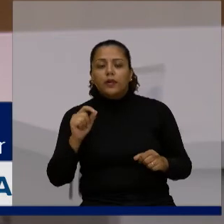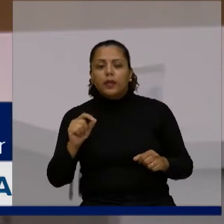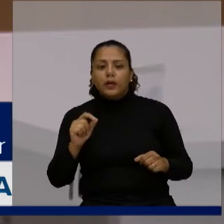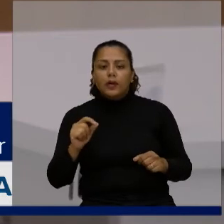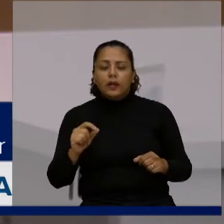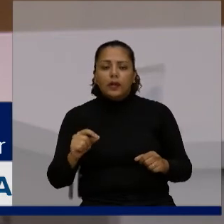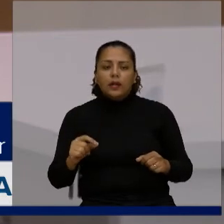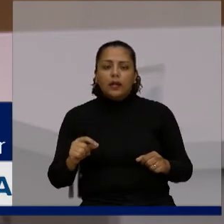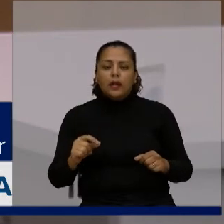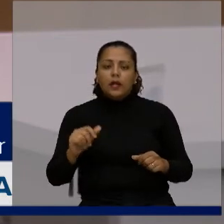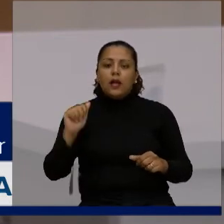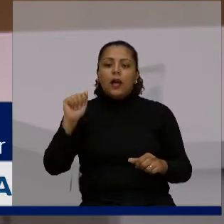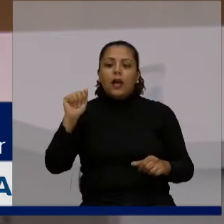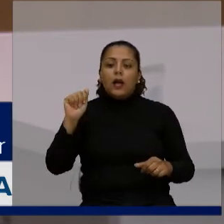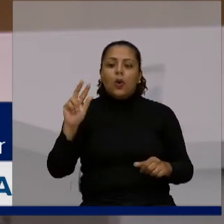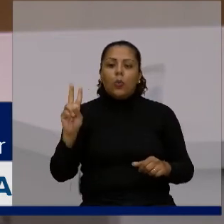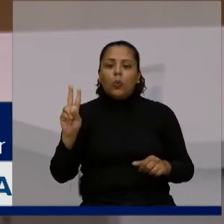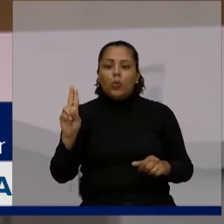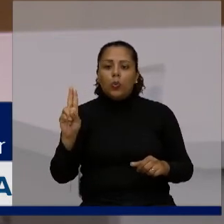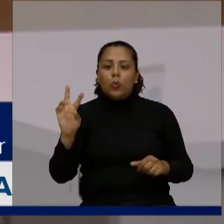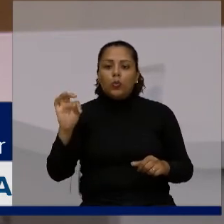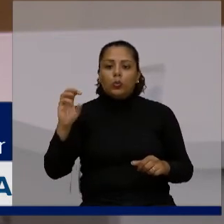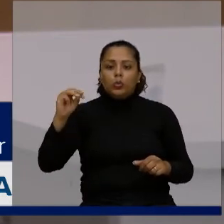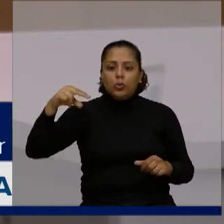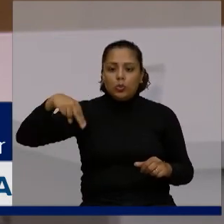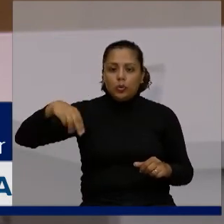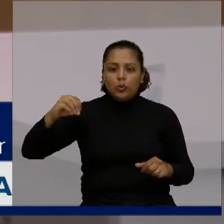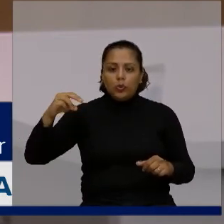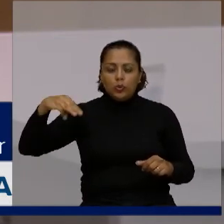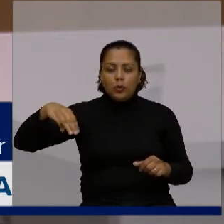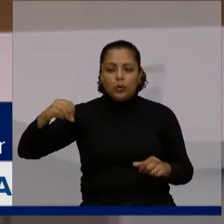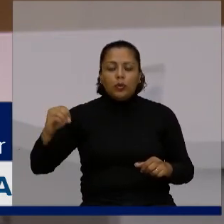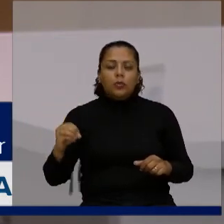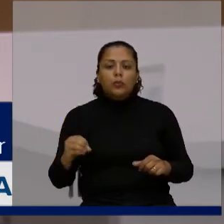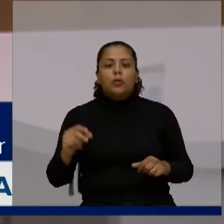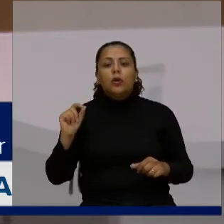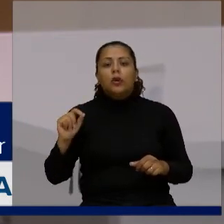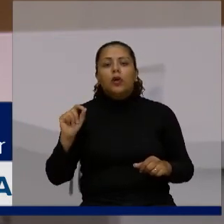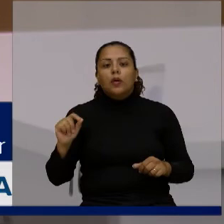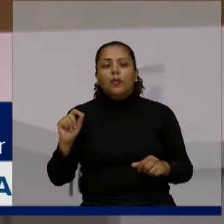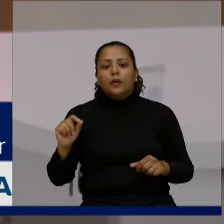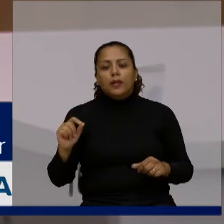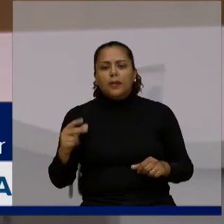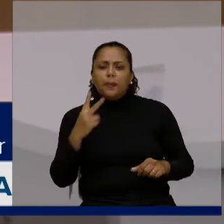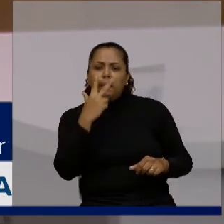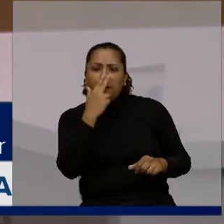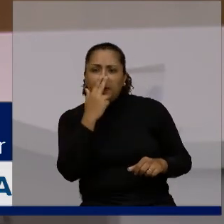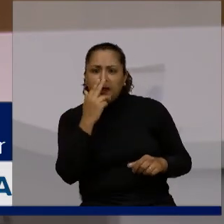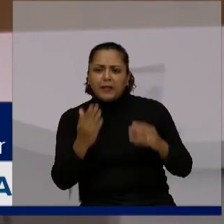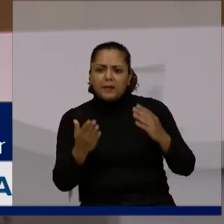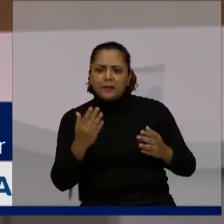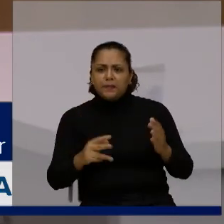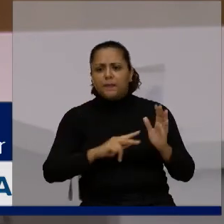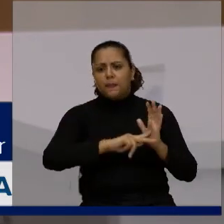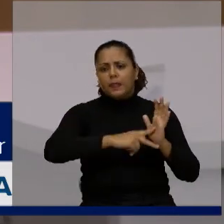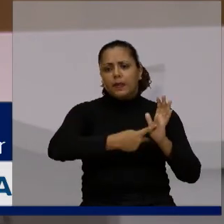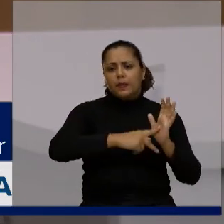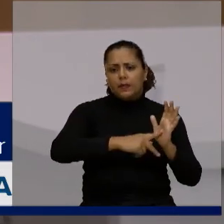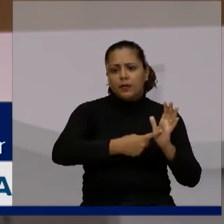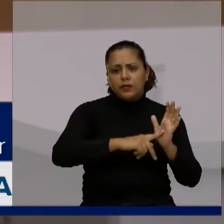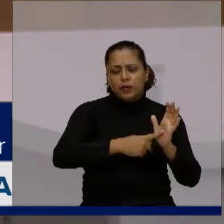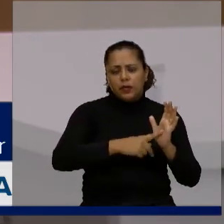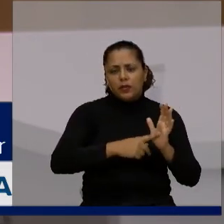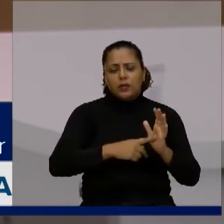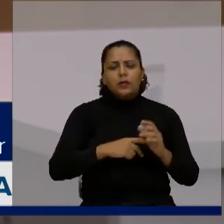o Conselho de Classe é uma espécie de sindicato desses servidores, desses representantes comerciais, que acabam